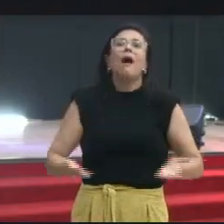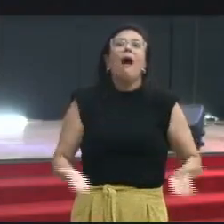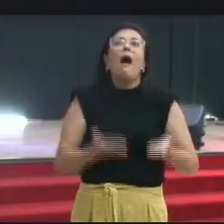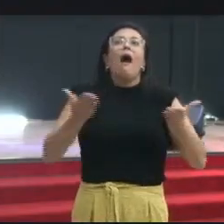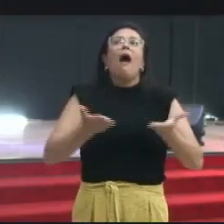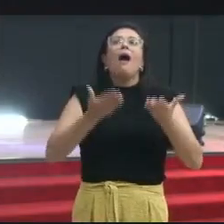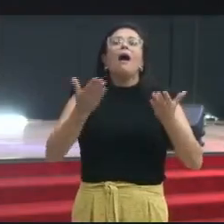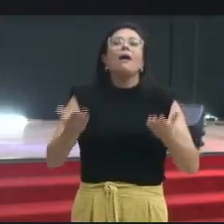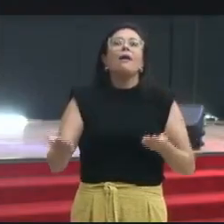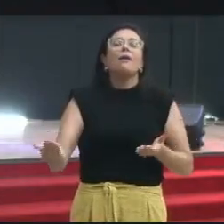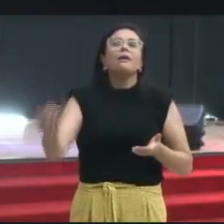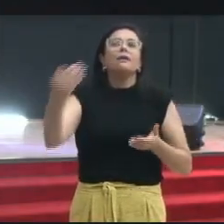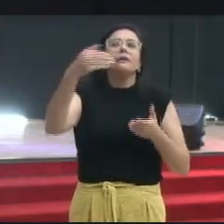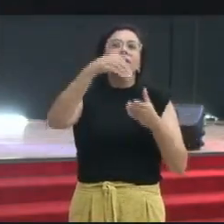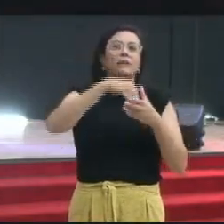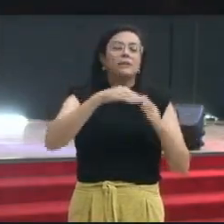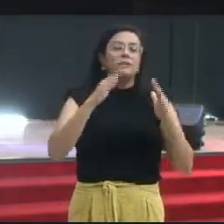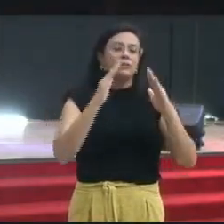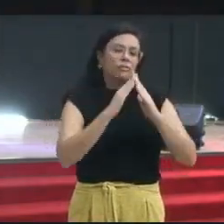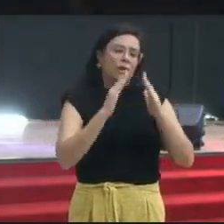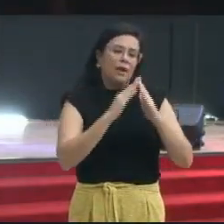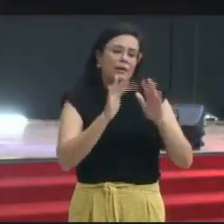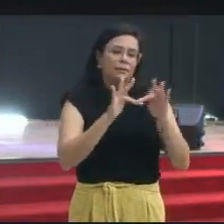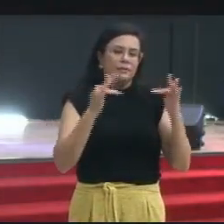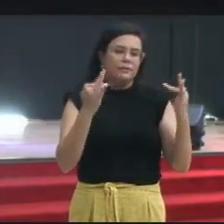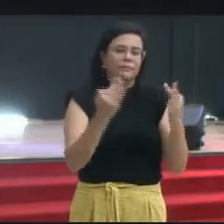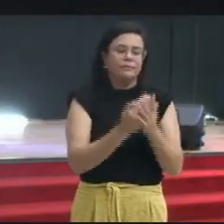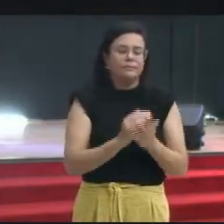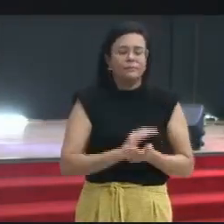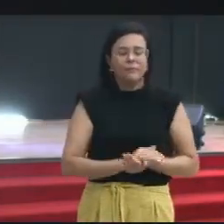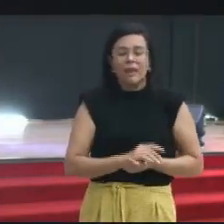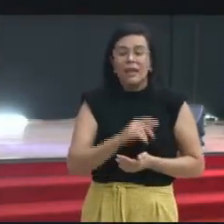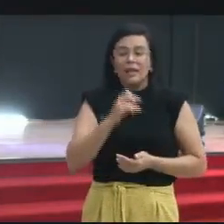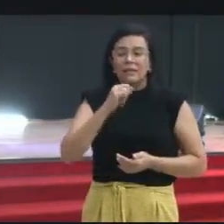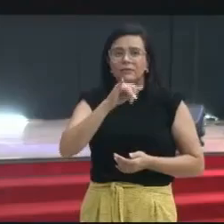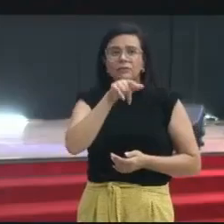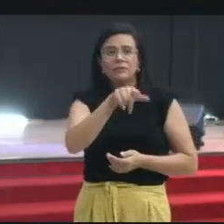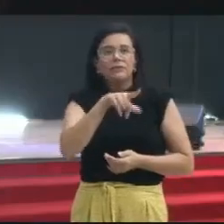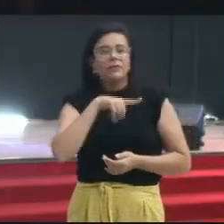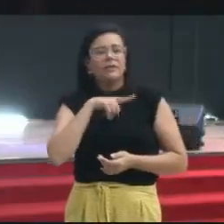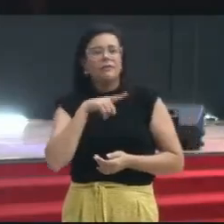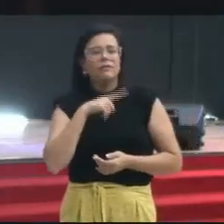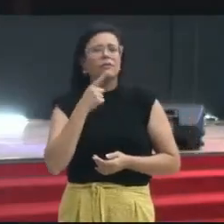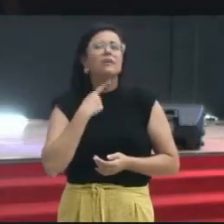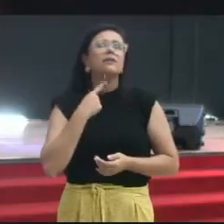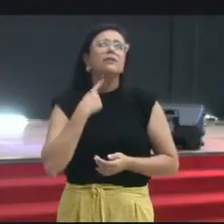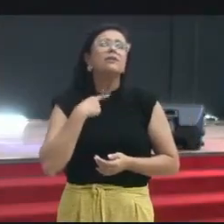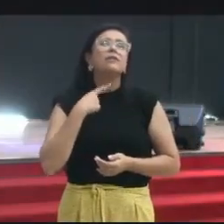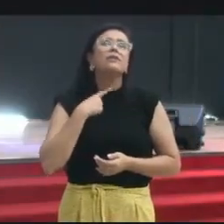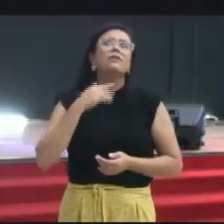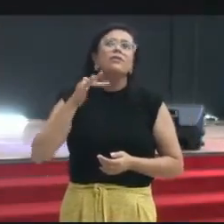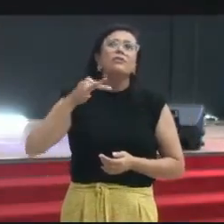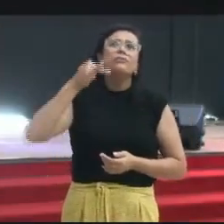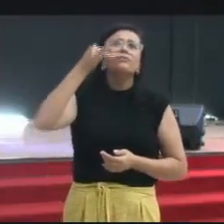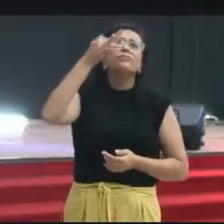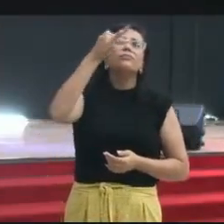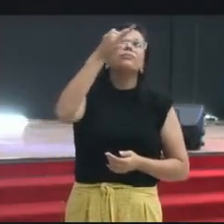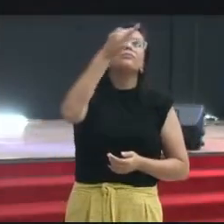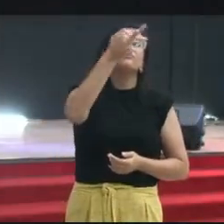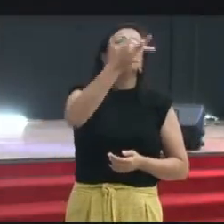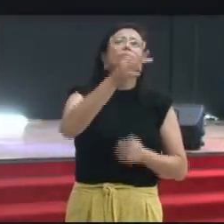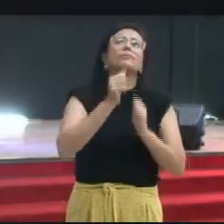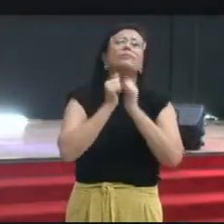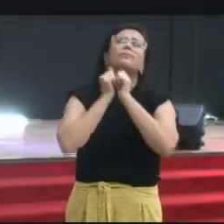Se você tem desejo de um dia morar na eternidade com Deus, com seu Pai